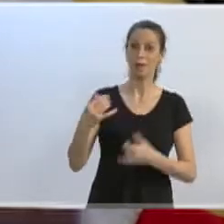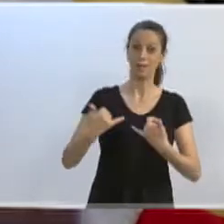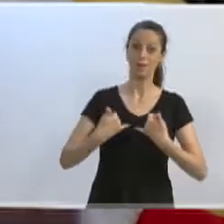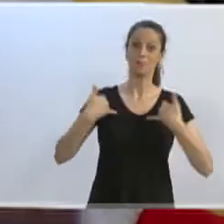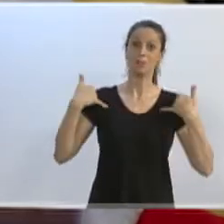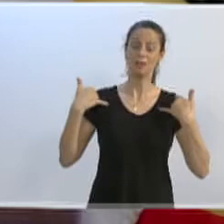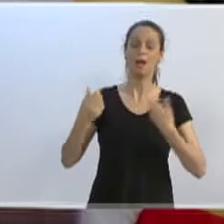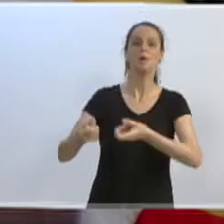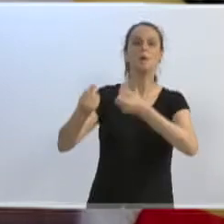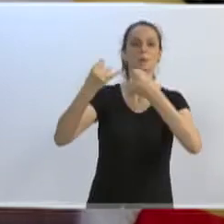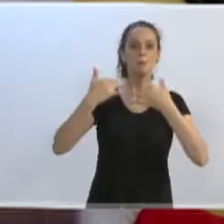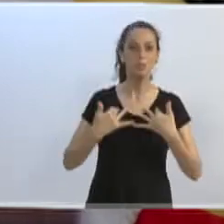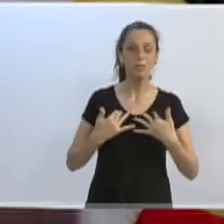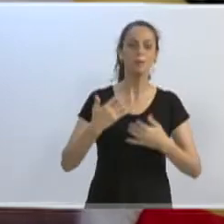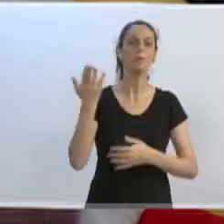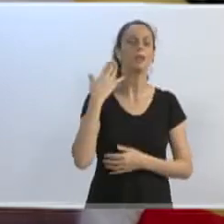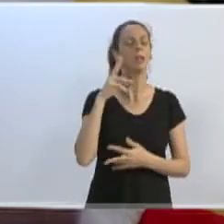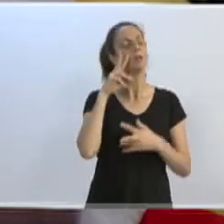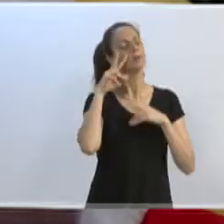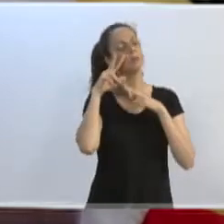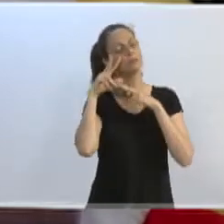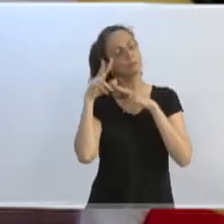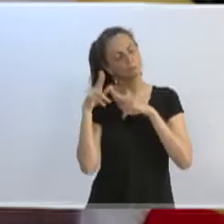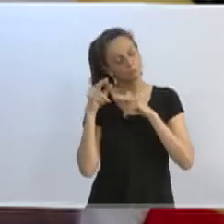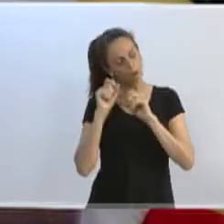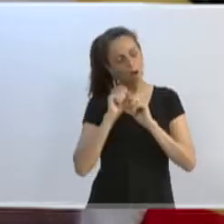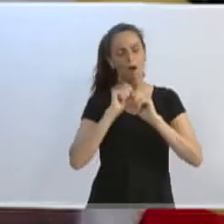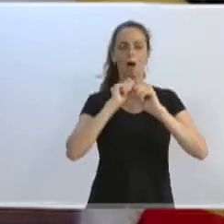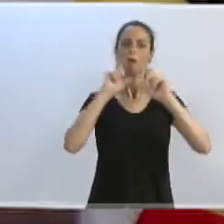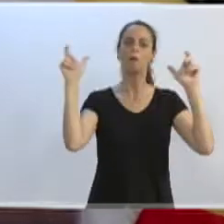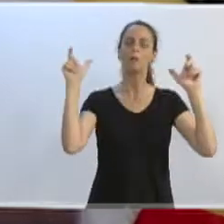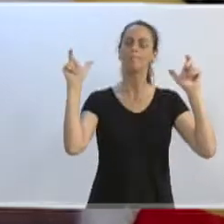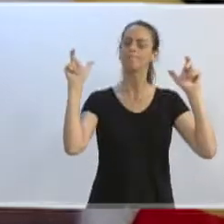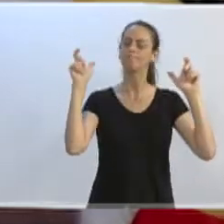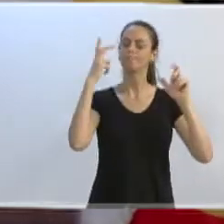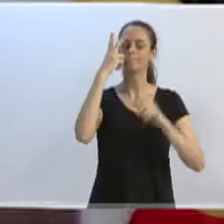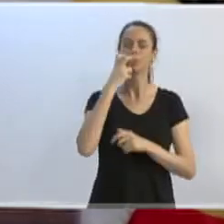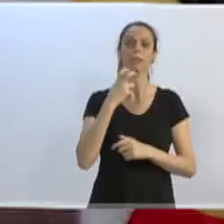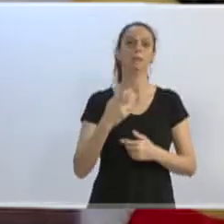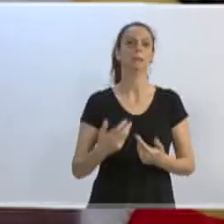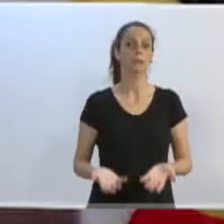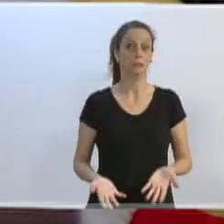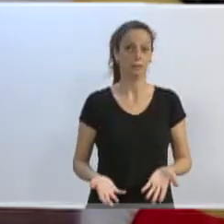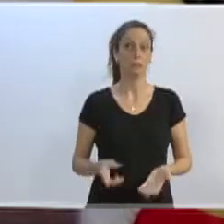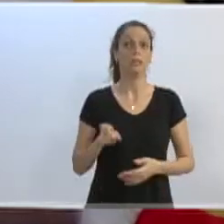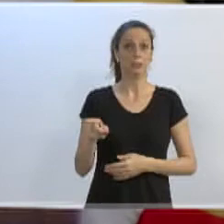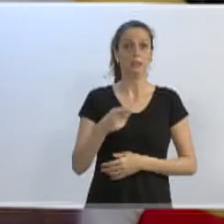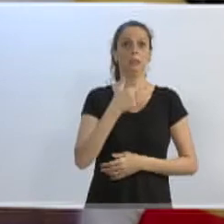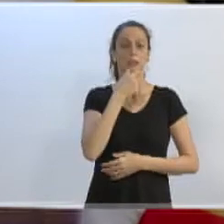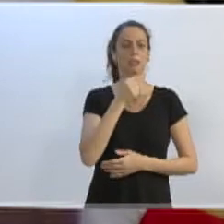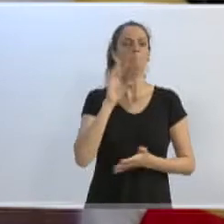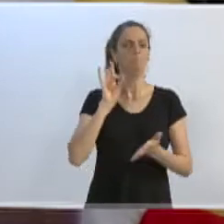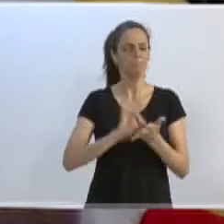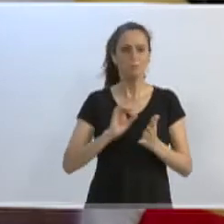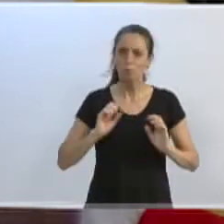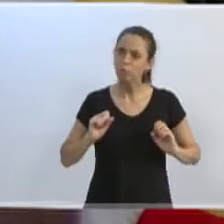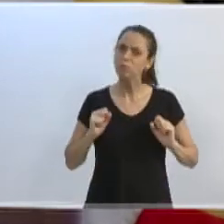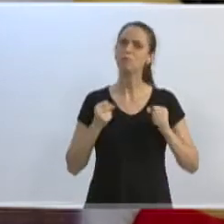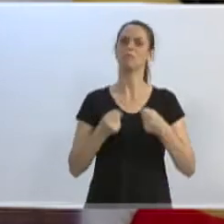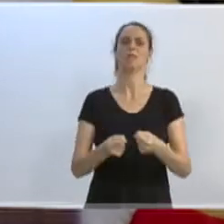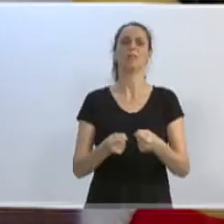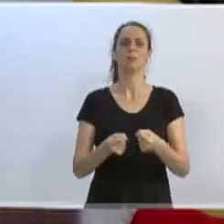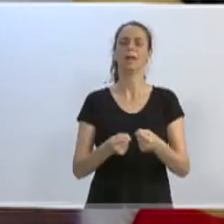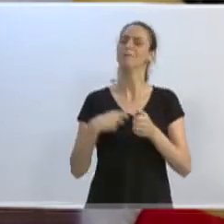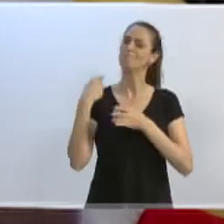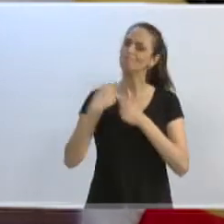ele relatou que ele foi dormir não acordou no dia seguinte não enxergava mais então ele é um guerreiro é um guerreiro é uma pessoa